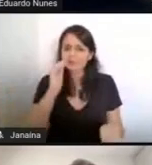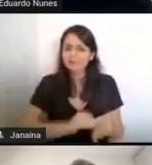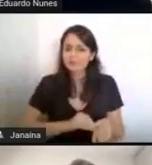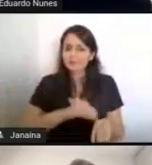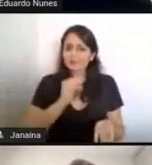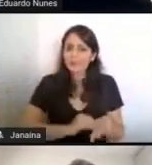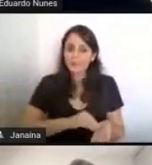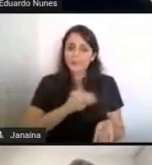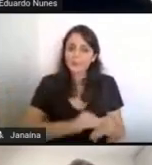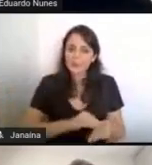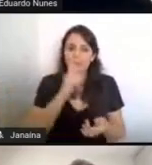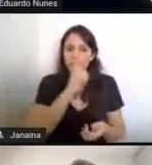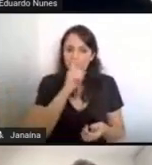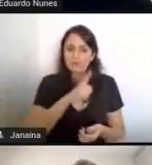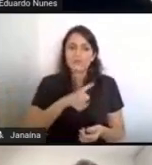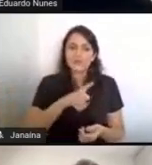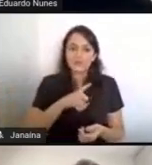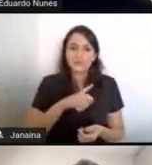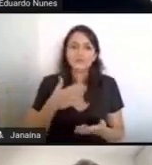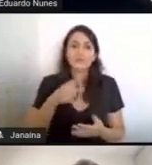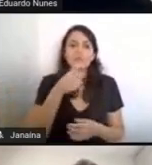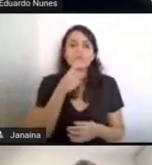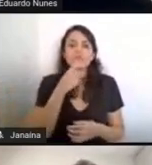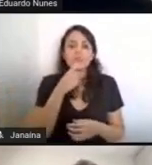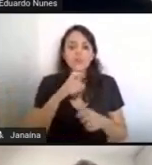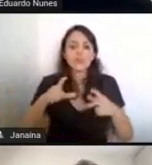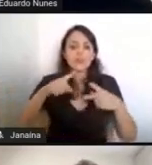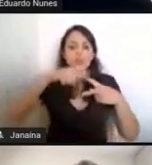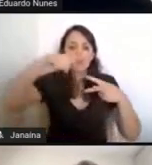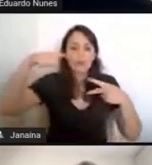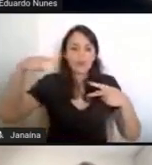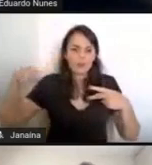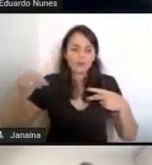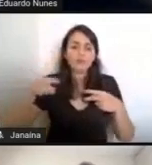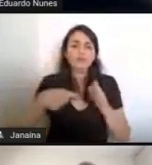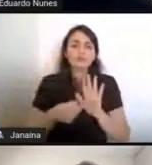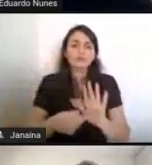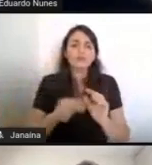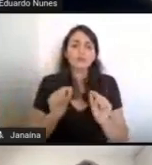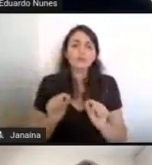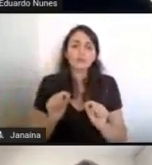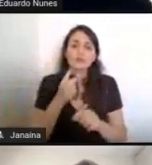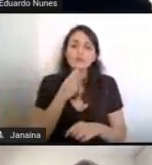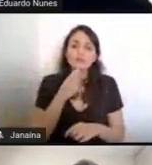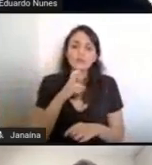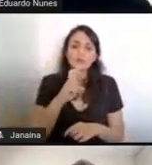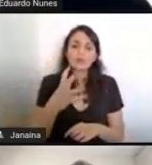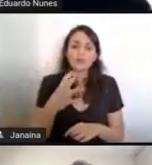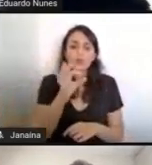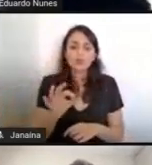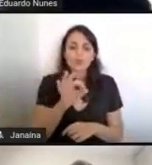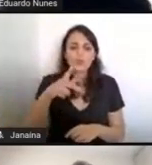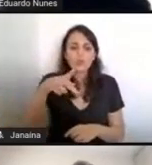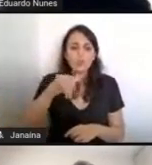né, em vermelho, ela representa o gasto privado em saúde, que corresponde a 5,4% do PIB no Brasil. E